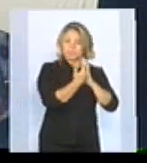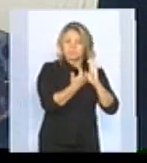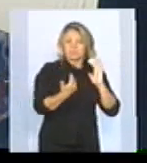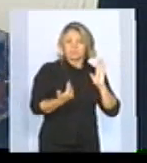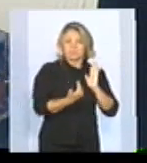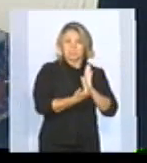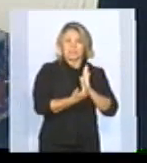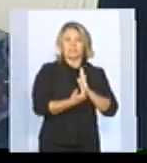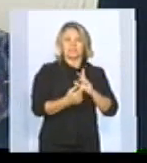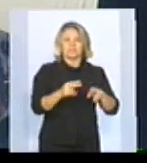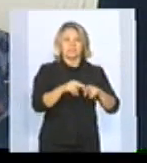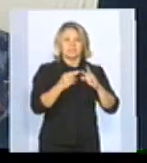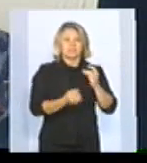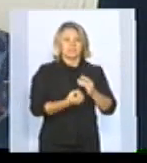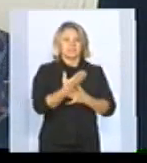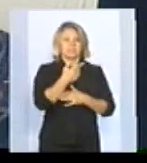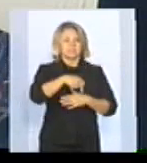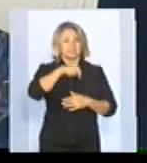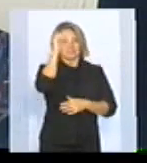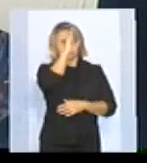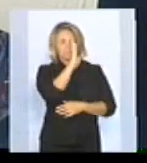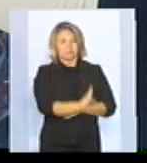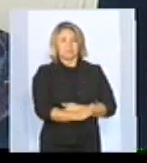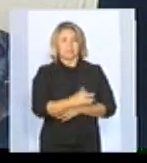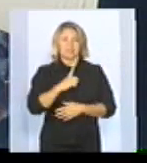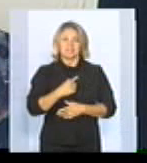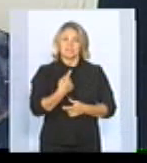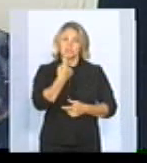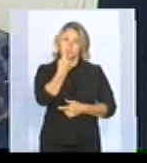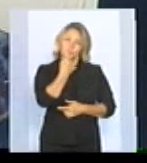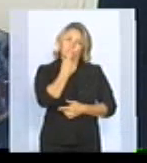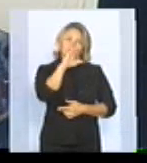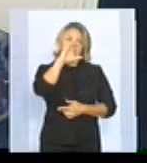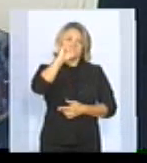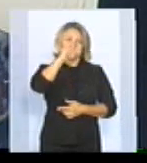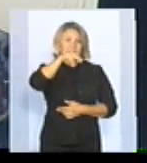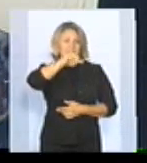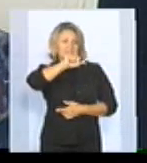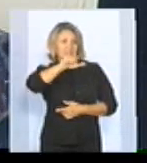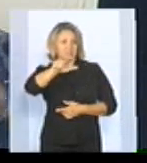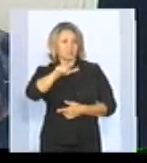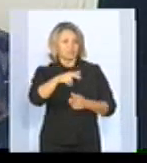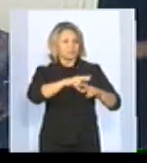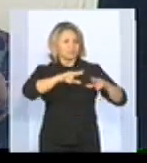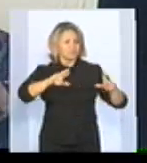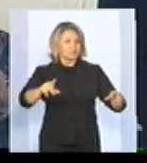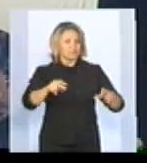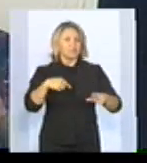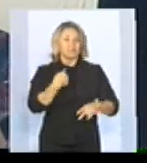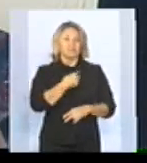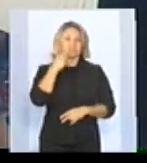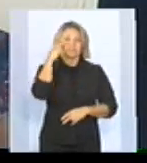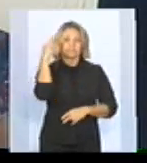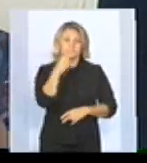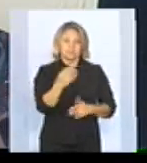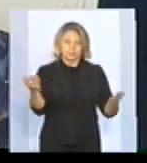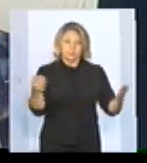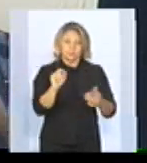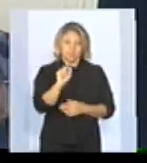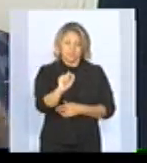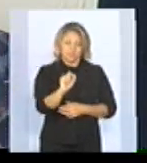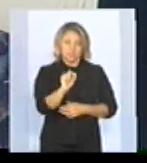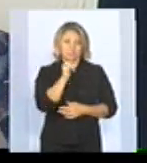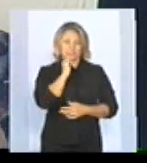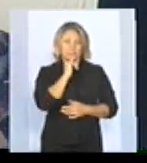programadora brasileira independente, oferta de pelo menos um canal jornalístico adicional. O que nós vemos nessas medidas são